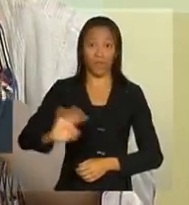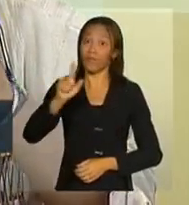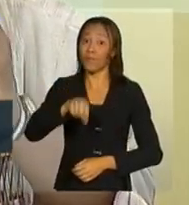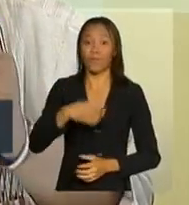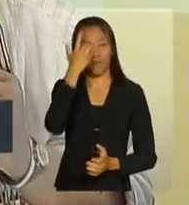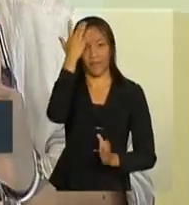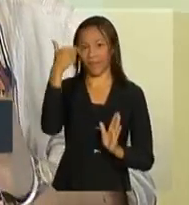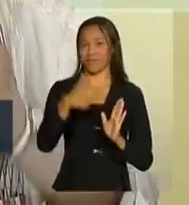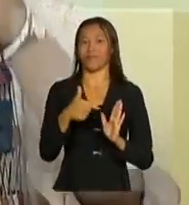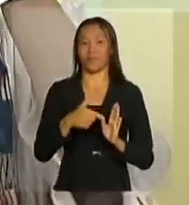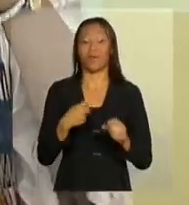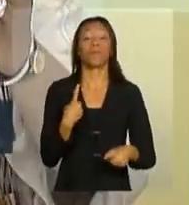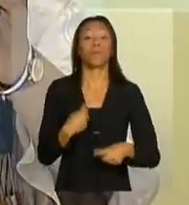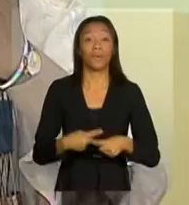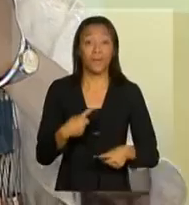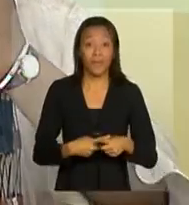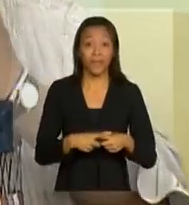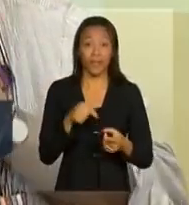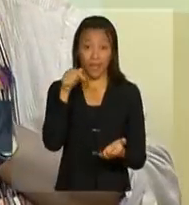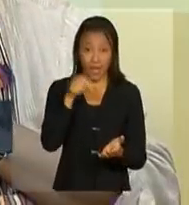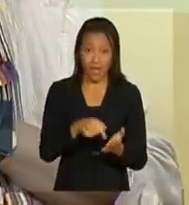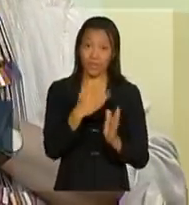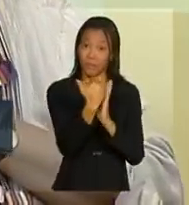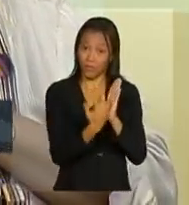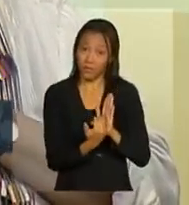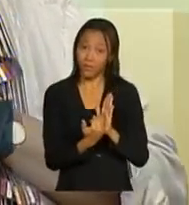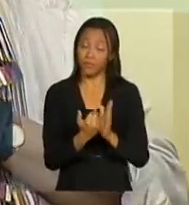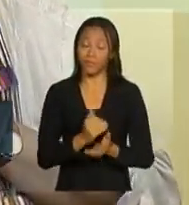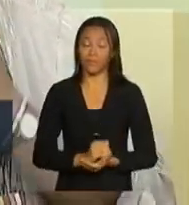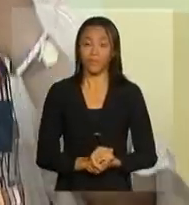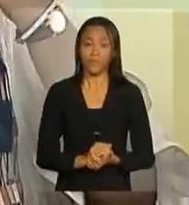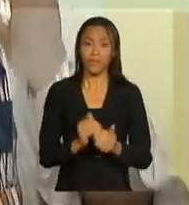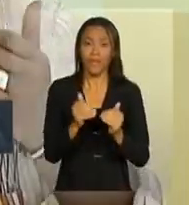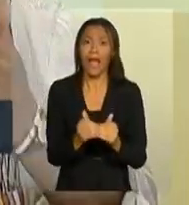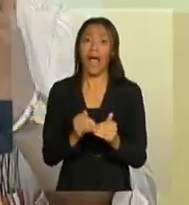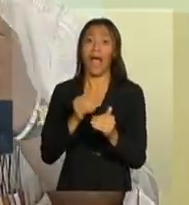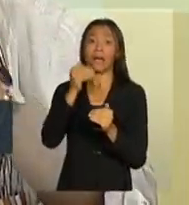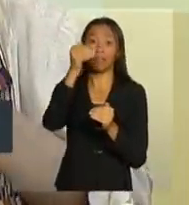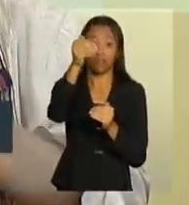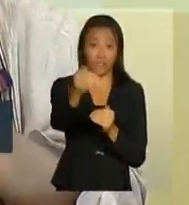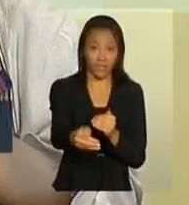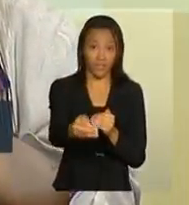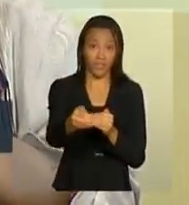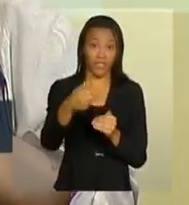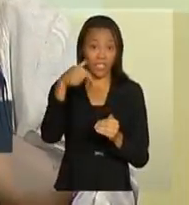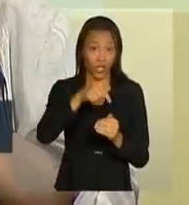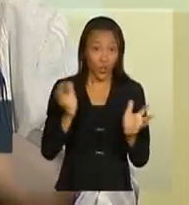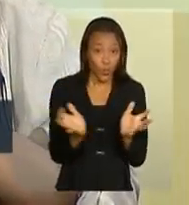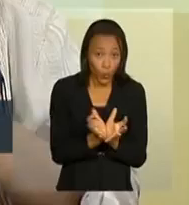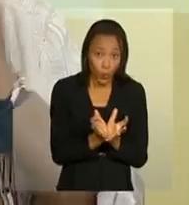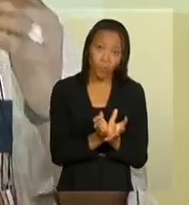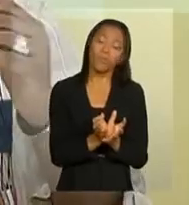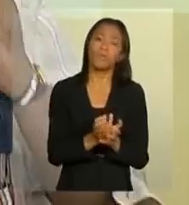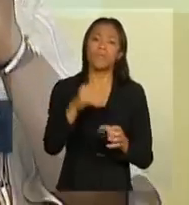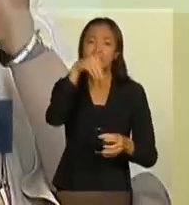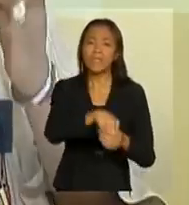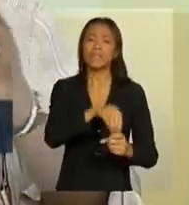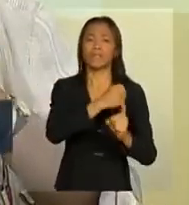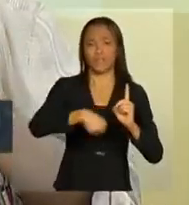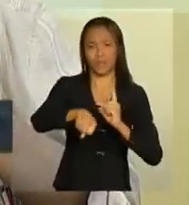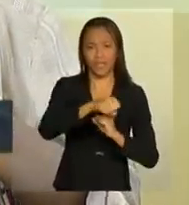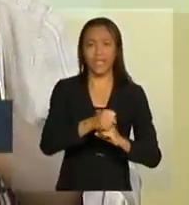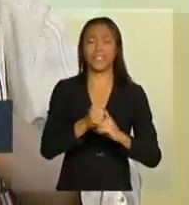ele ele ele está adiante daquilo que uma parcela considerável da sociedade está nos